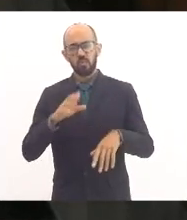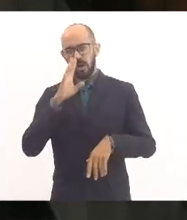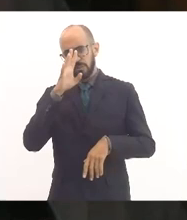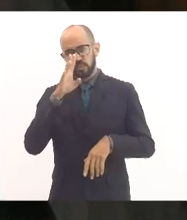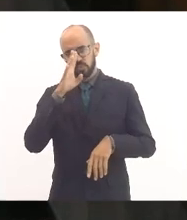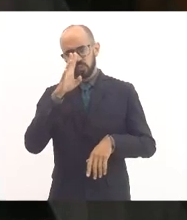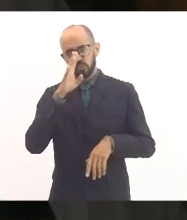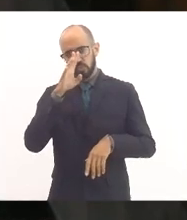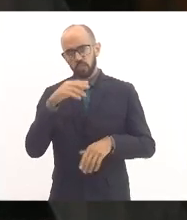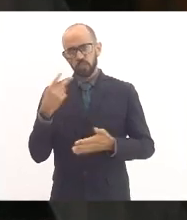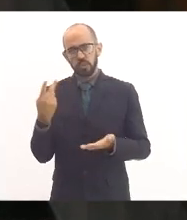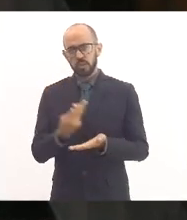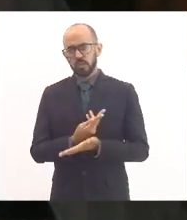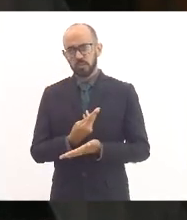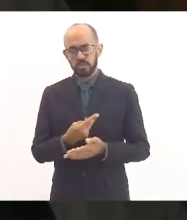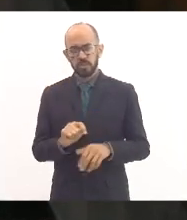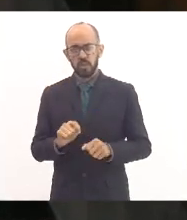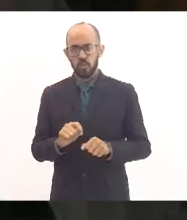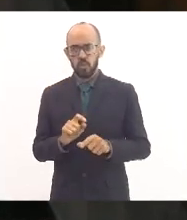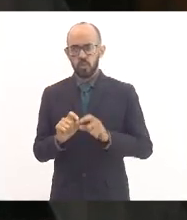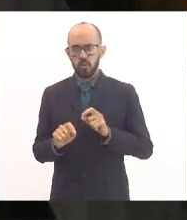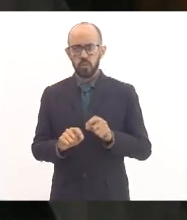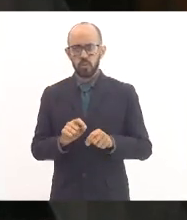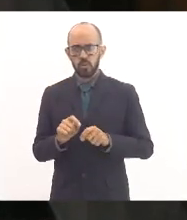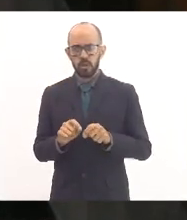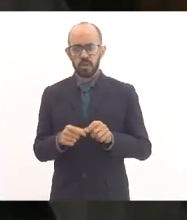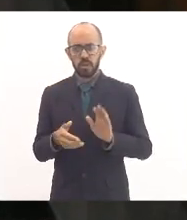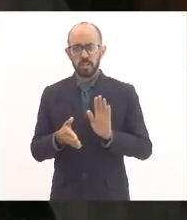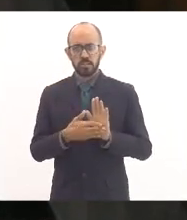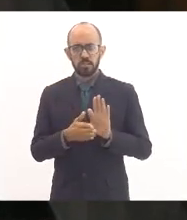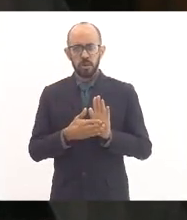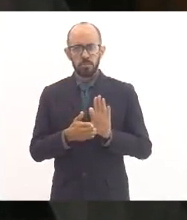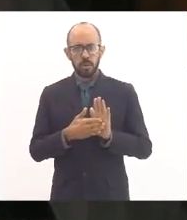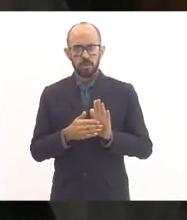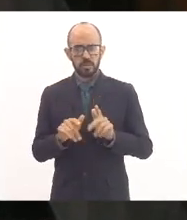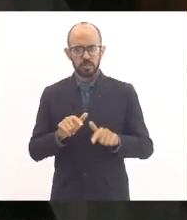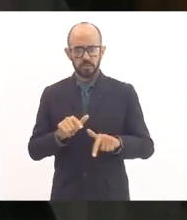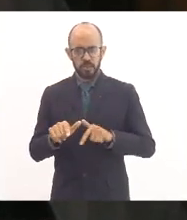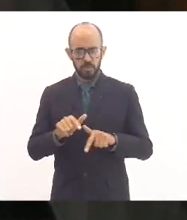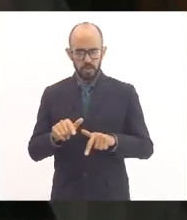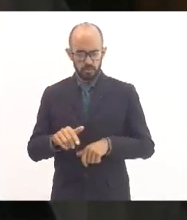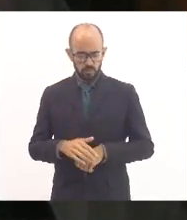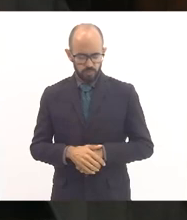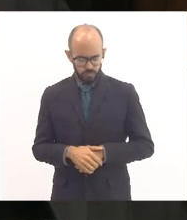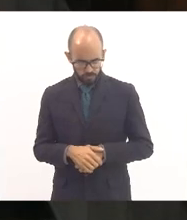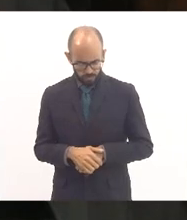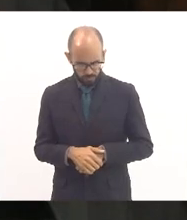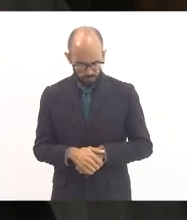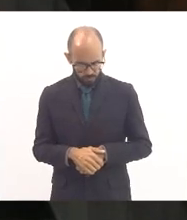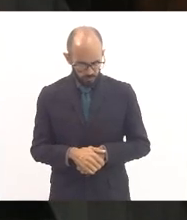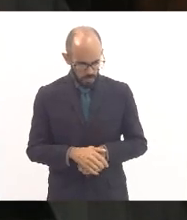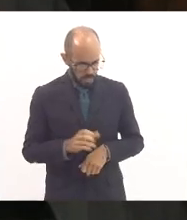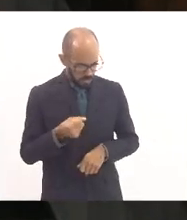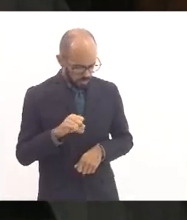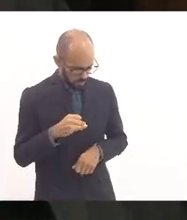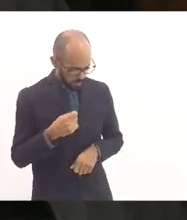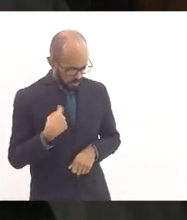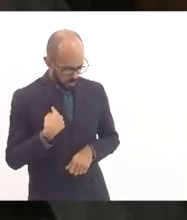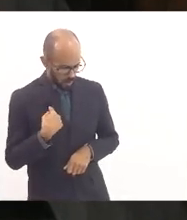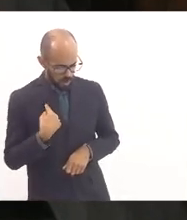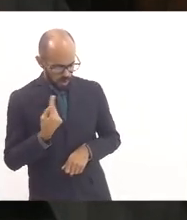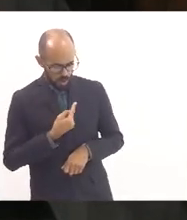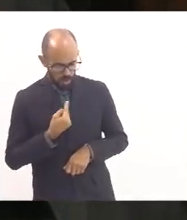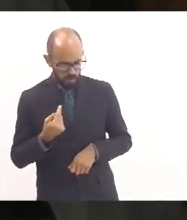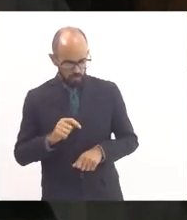Qual e o absurdo no qual nós nos propomos a trabalhar e Se nós formos ele